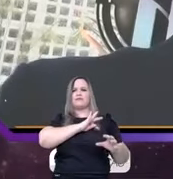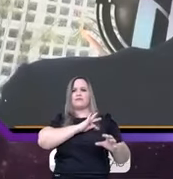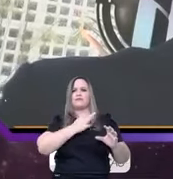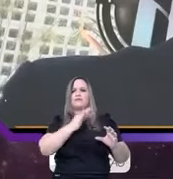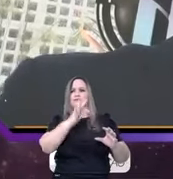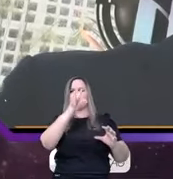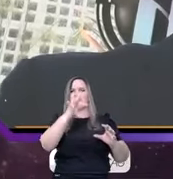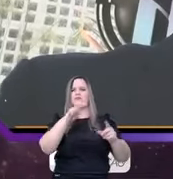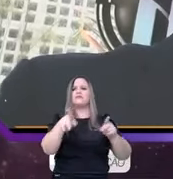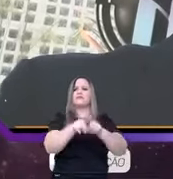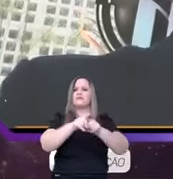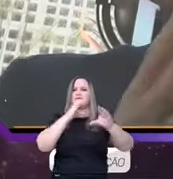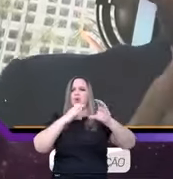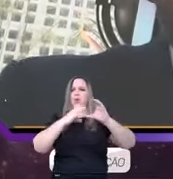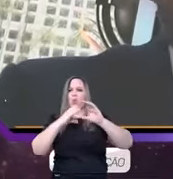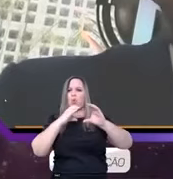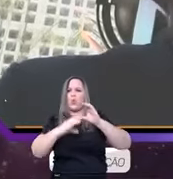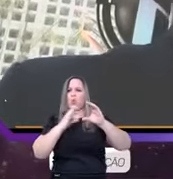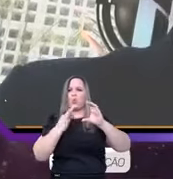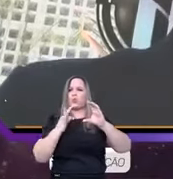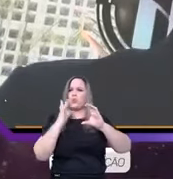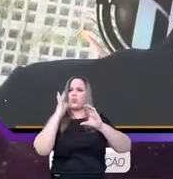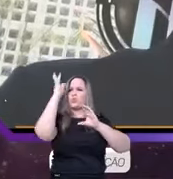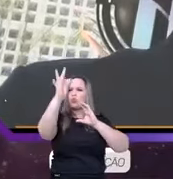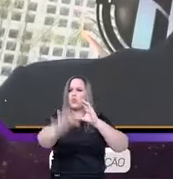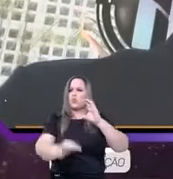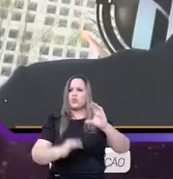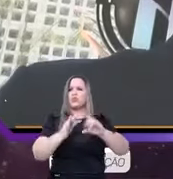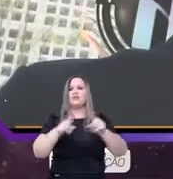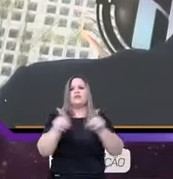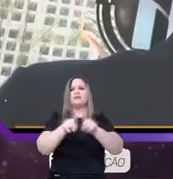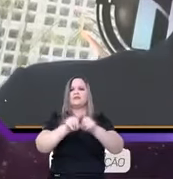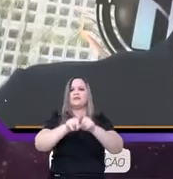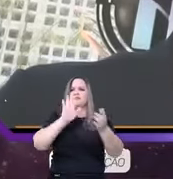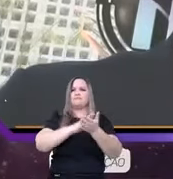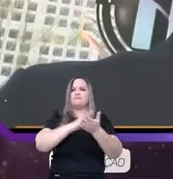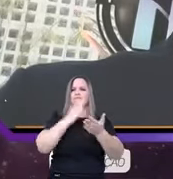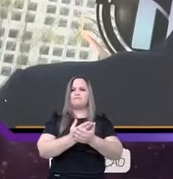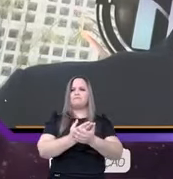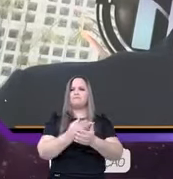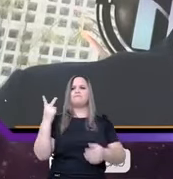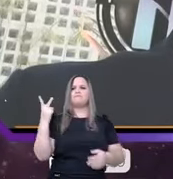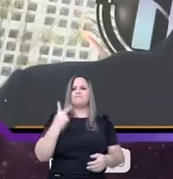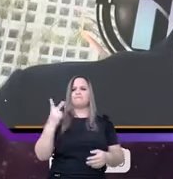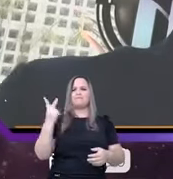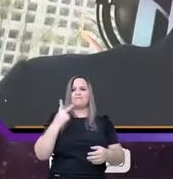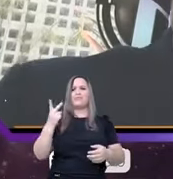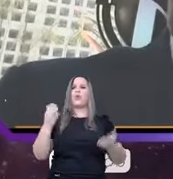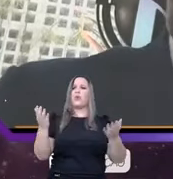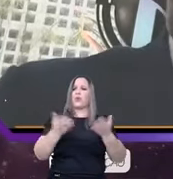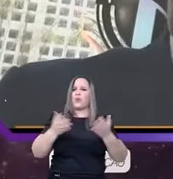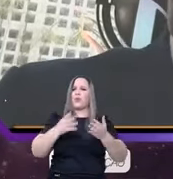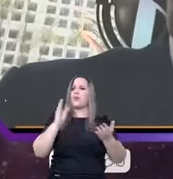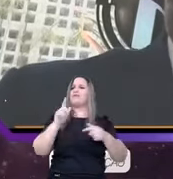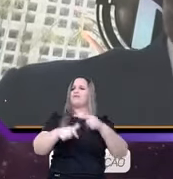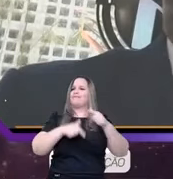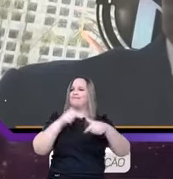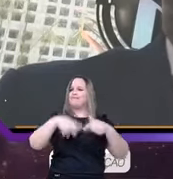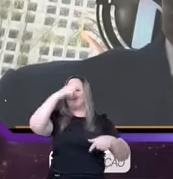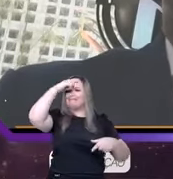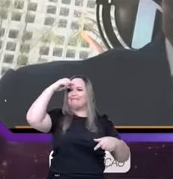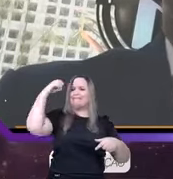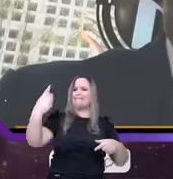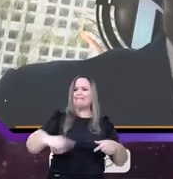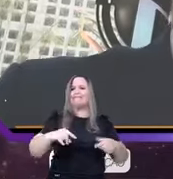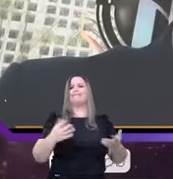e toda a área de comunicação. Queria agradecer às nossas intérpretes, que hoje devem ter tido bastante trabalho. Lembrando